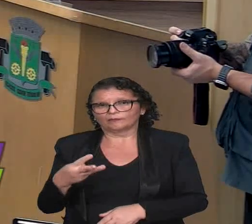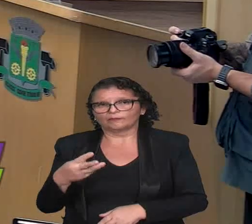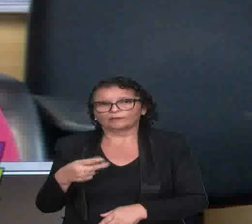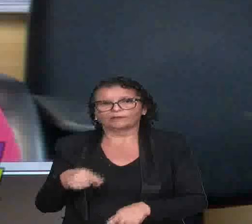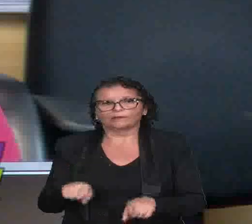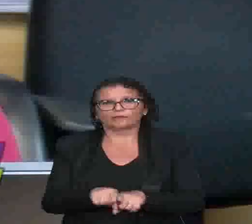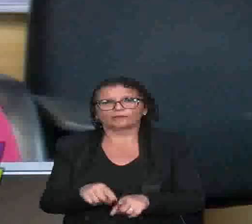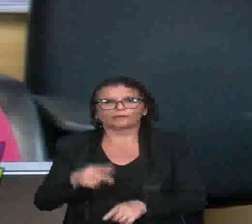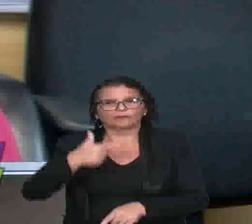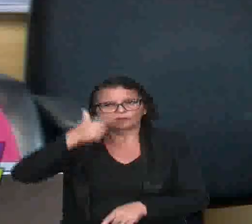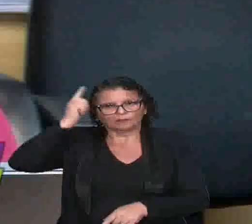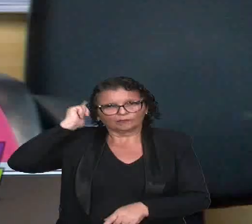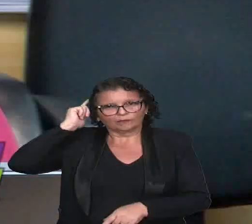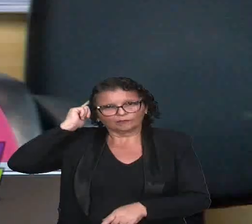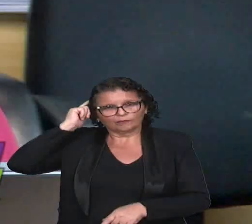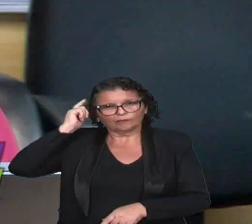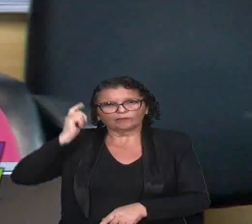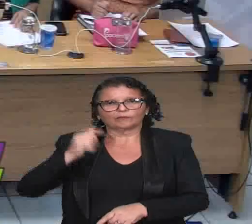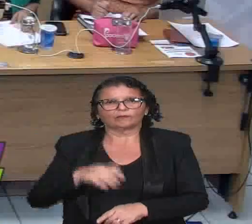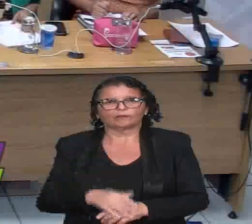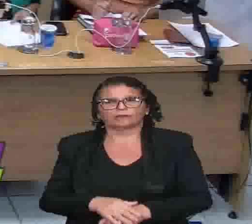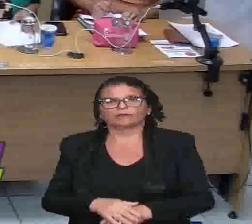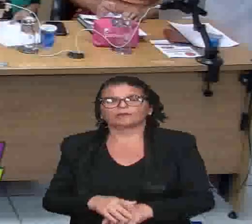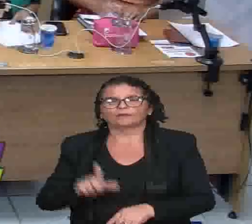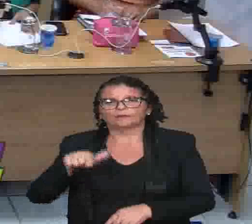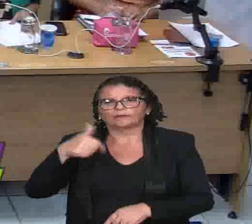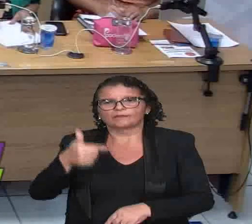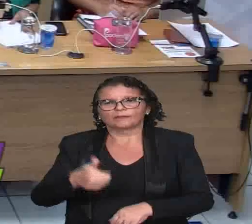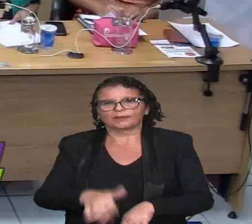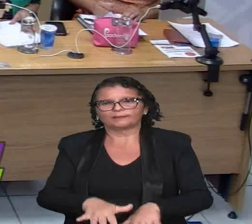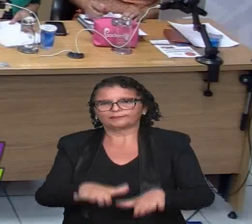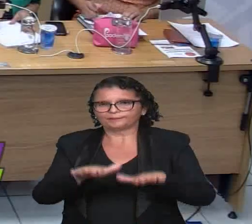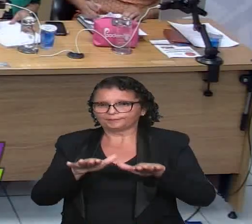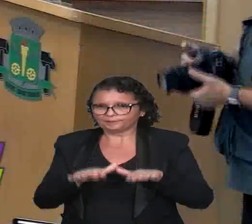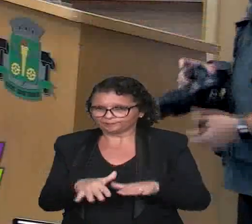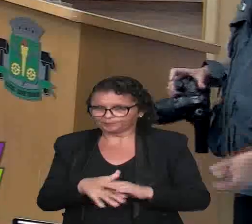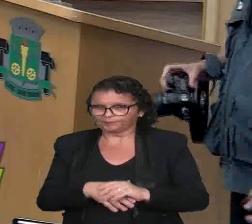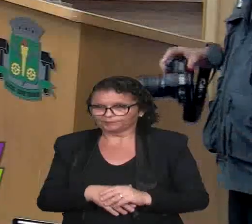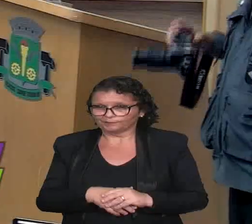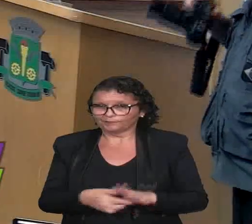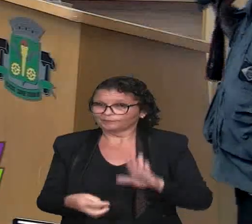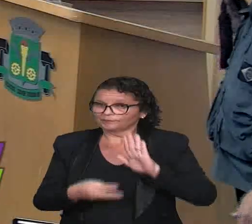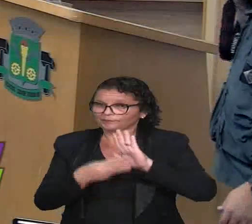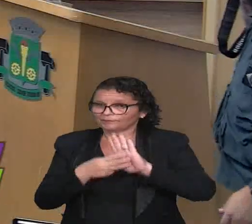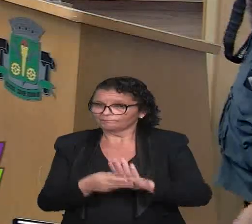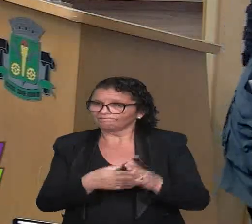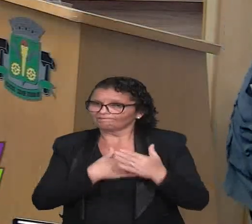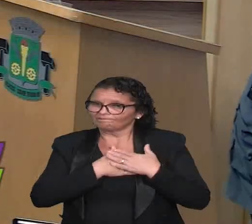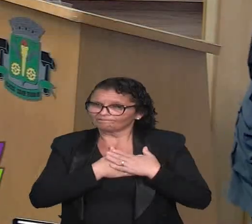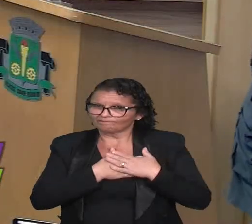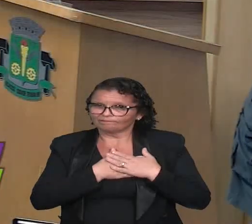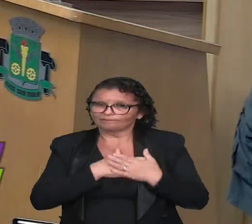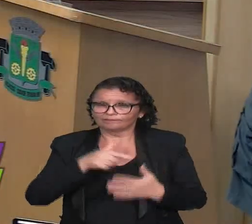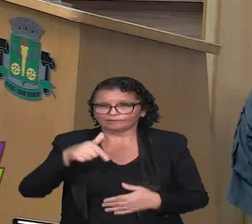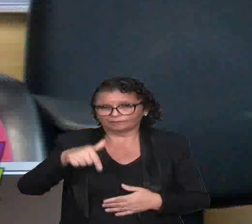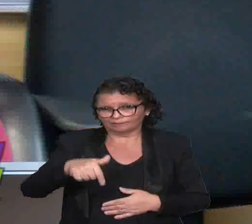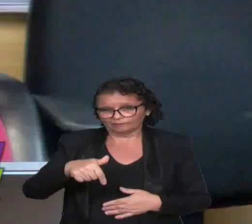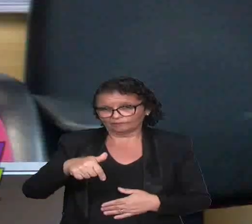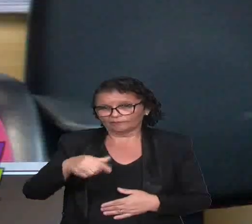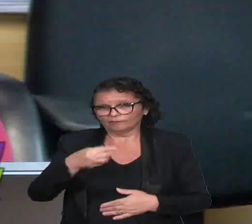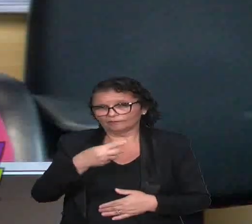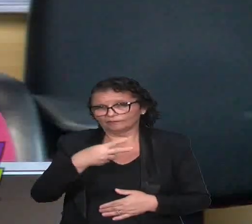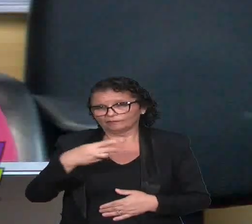Adalto tot Vereador ausente na ausência do autor será pautado na próxima sessão Moção de pesar número 7 de